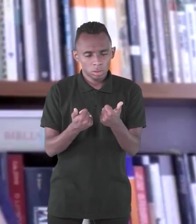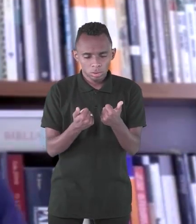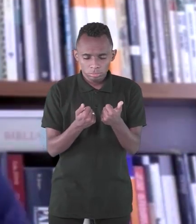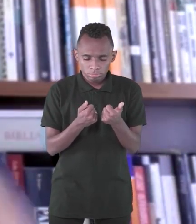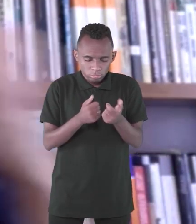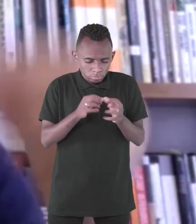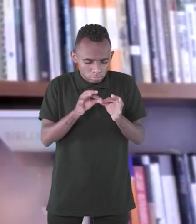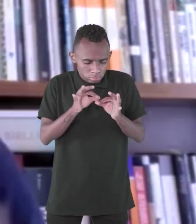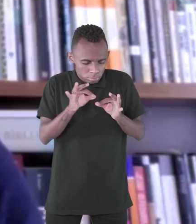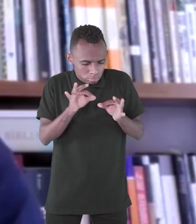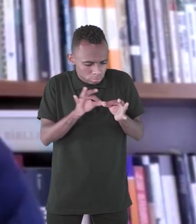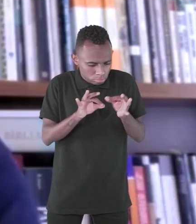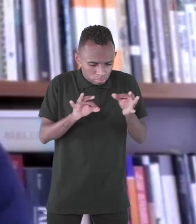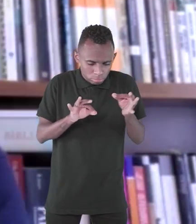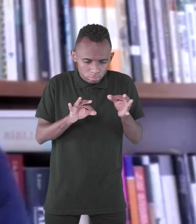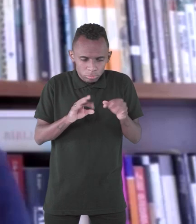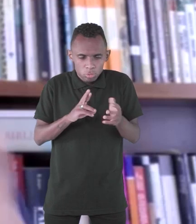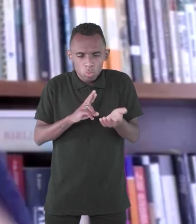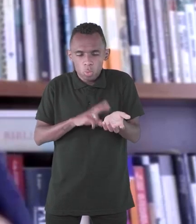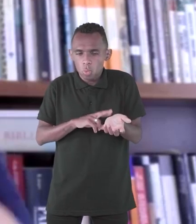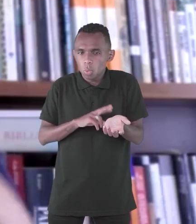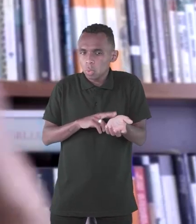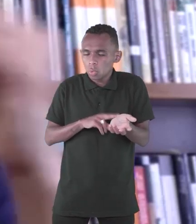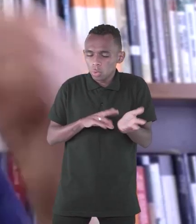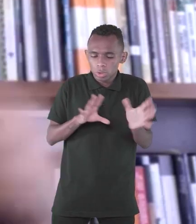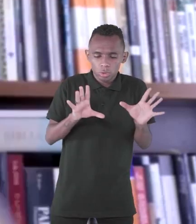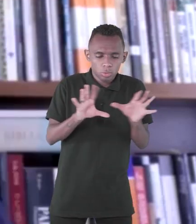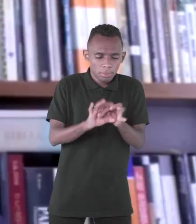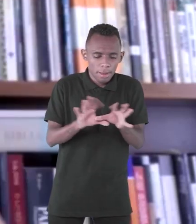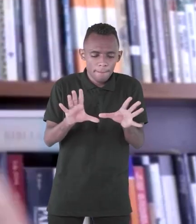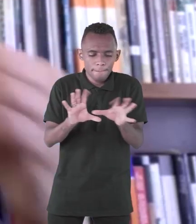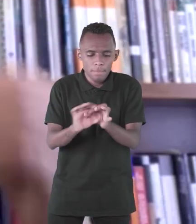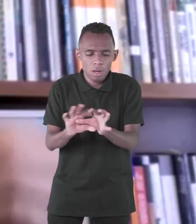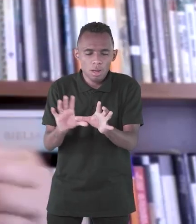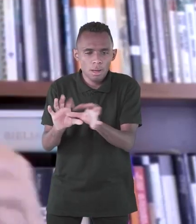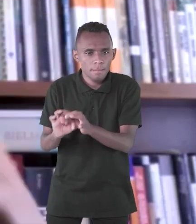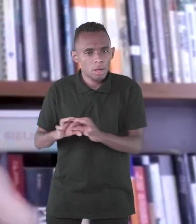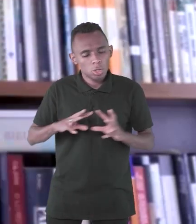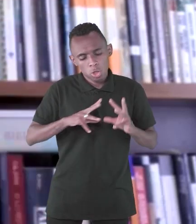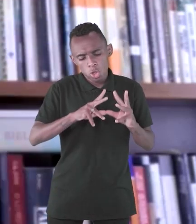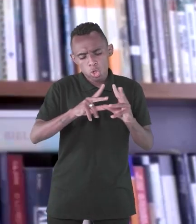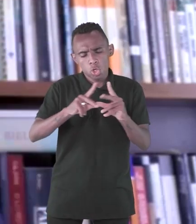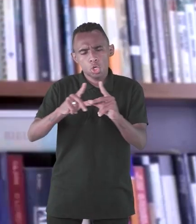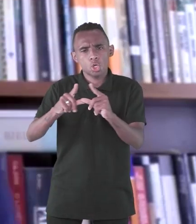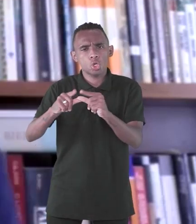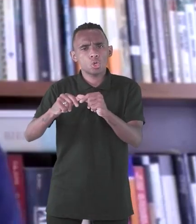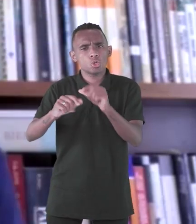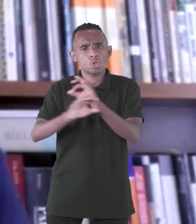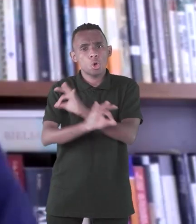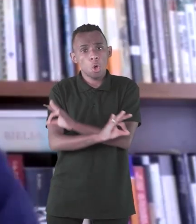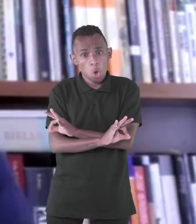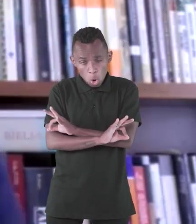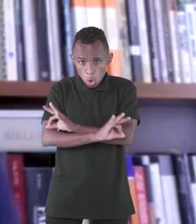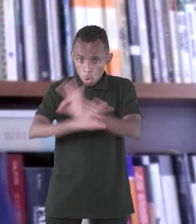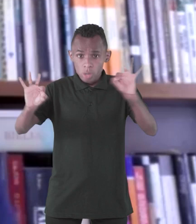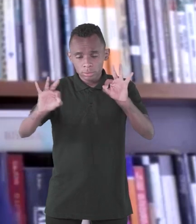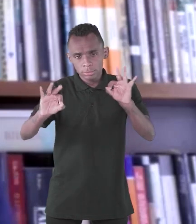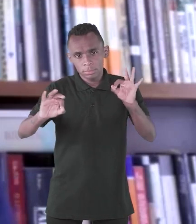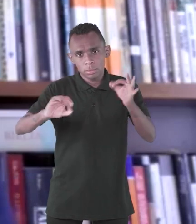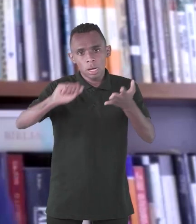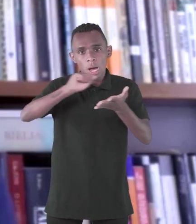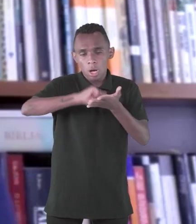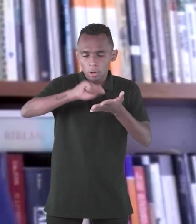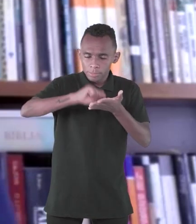Quando a métrica tá ali, quando o ritmo já tá ali na letra, aí a composição vira uma